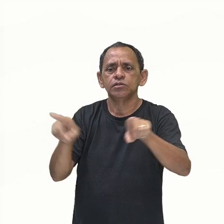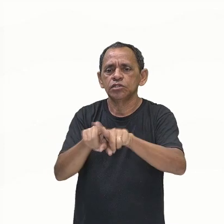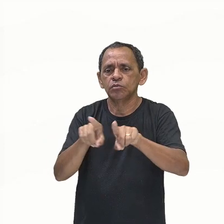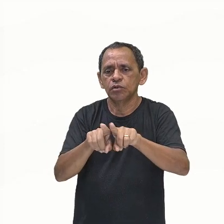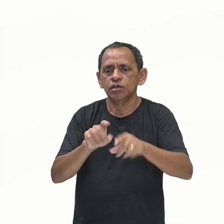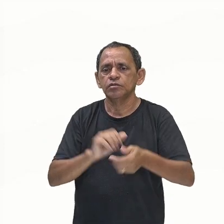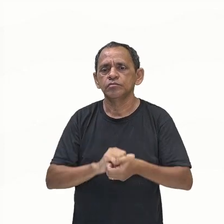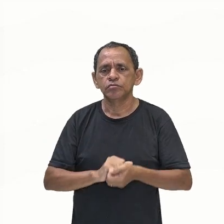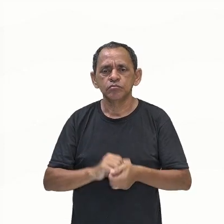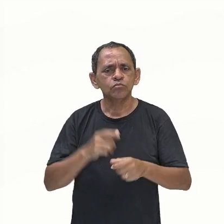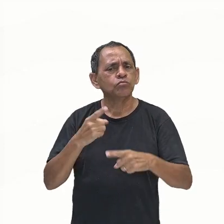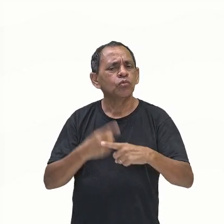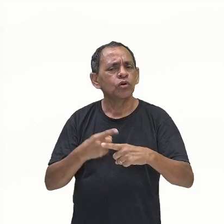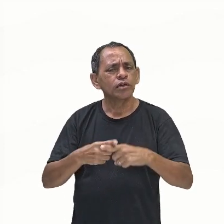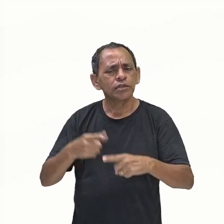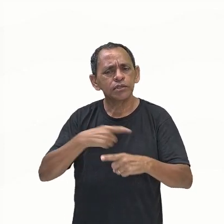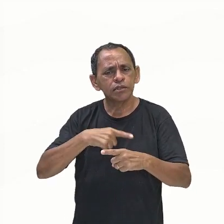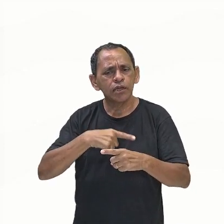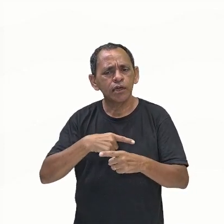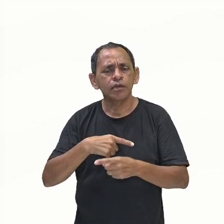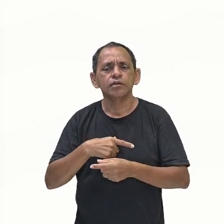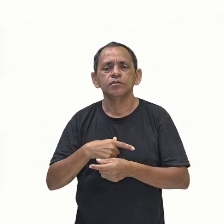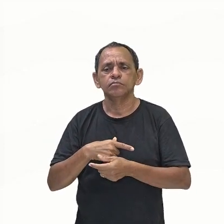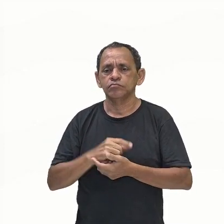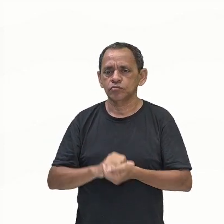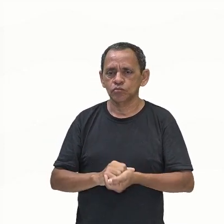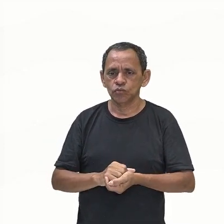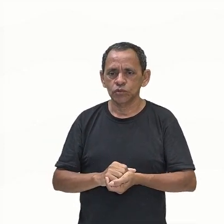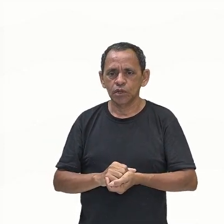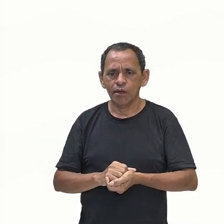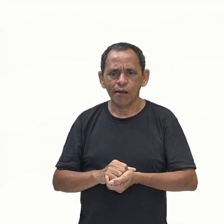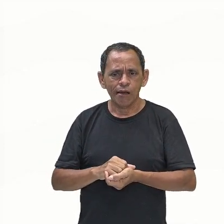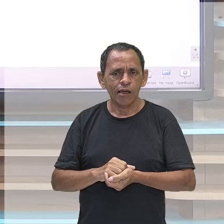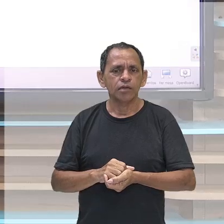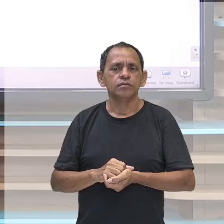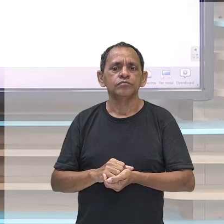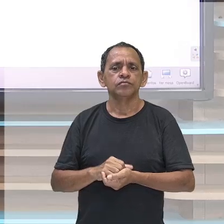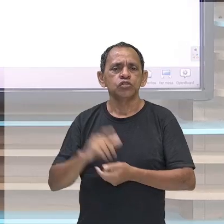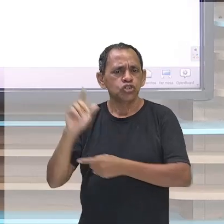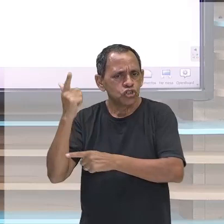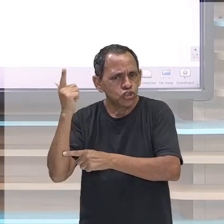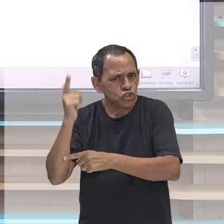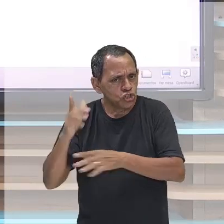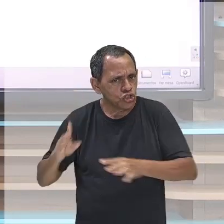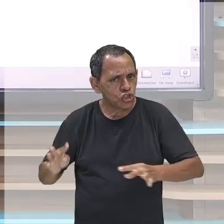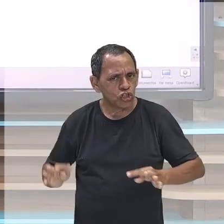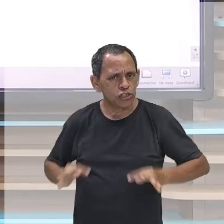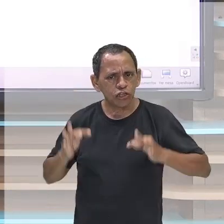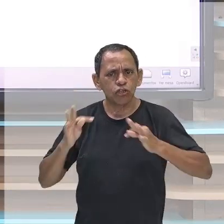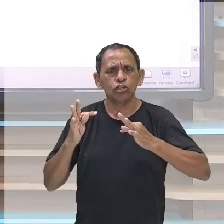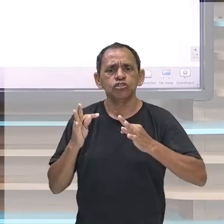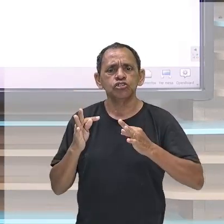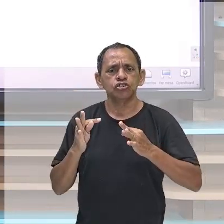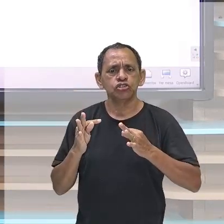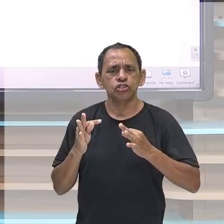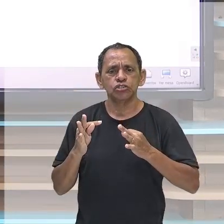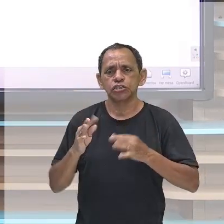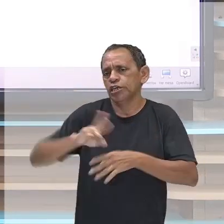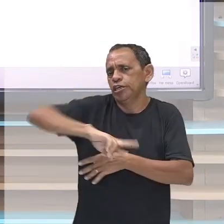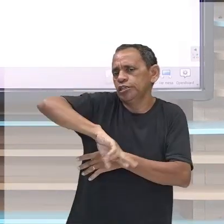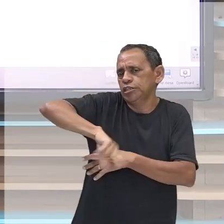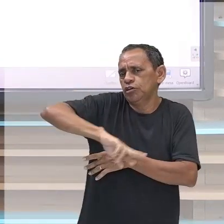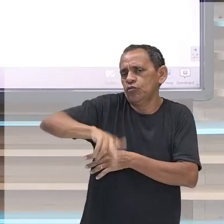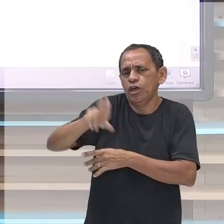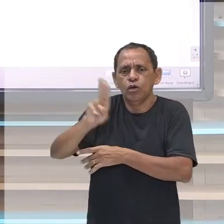temos geotecnologias que dependem exclusivamente de ambientes que são computacionais, enquanto